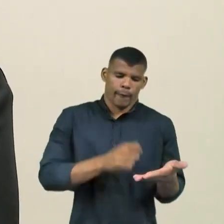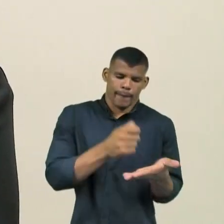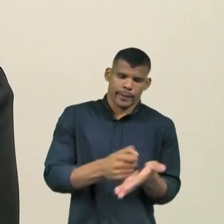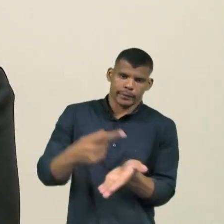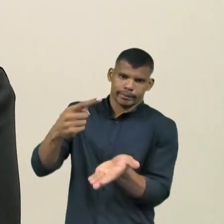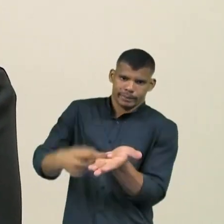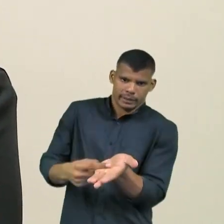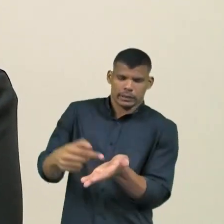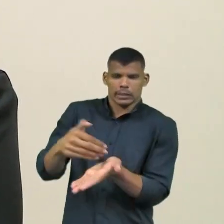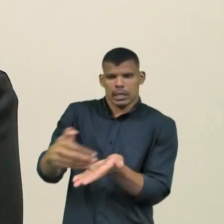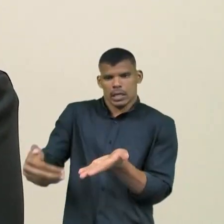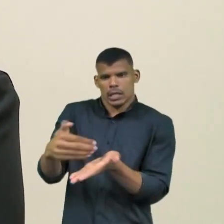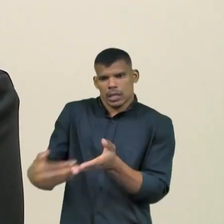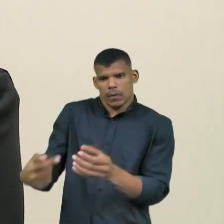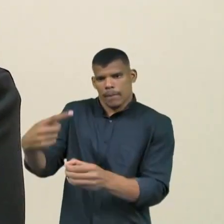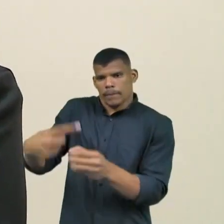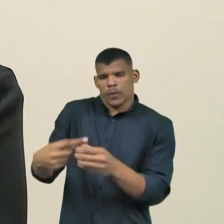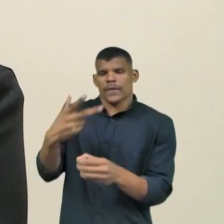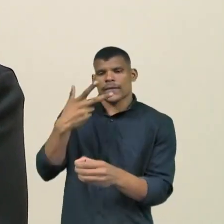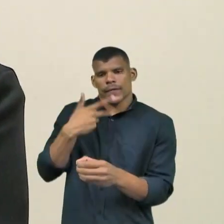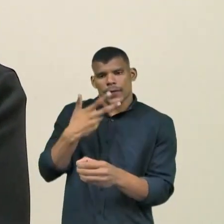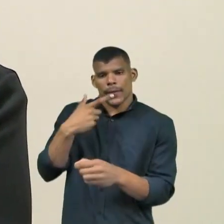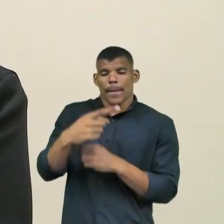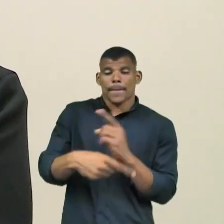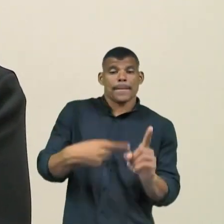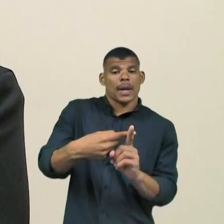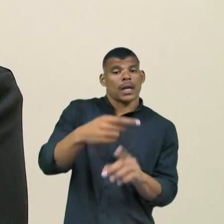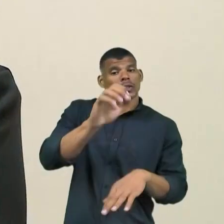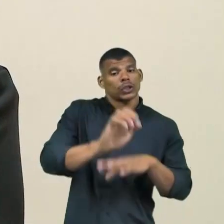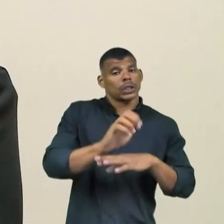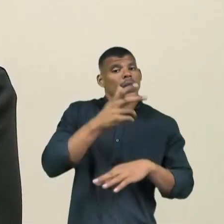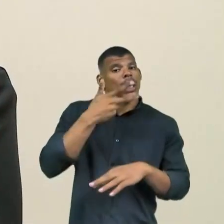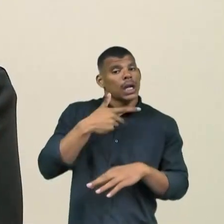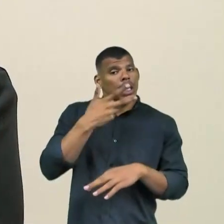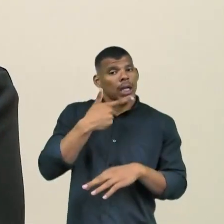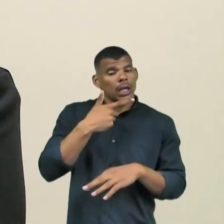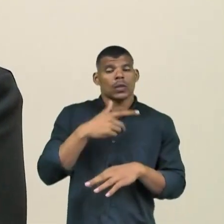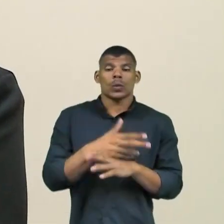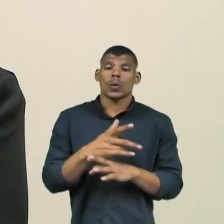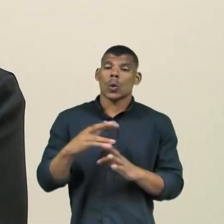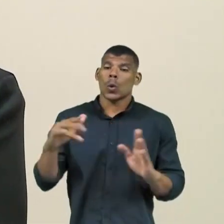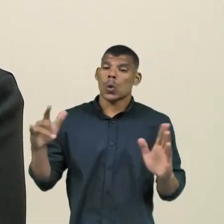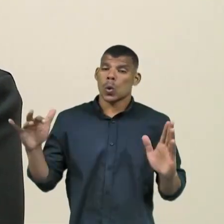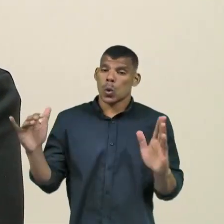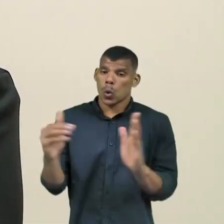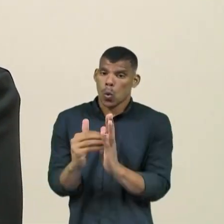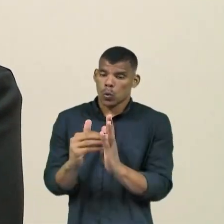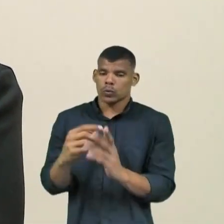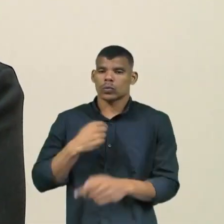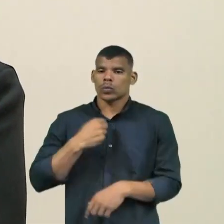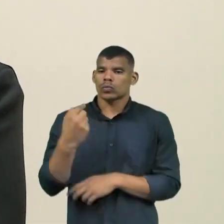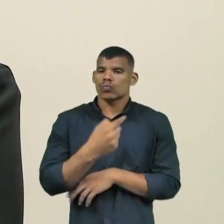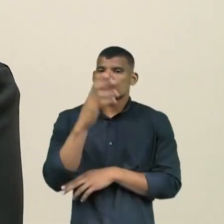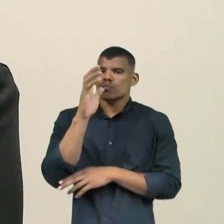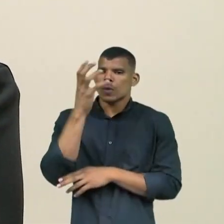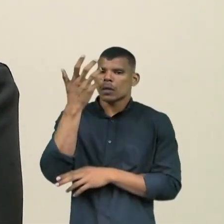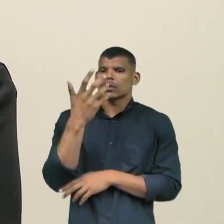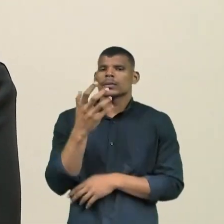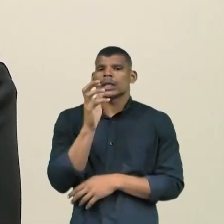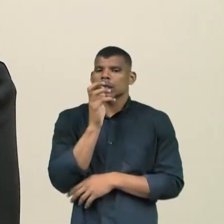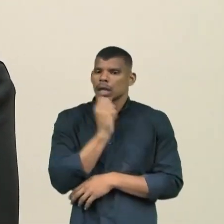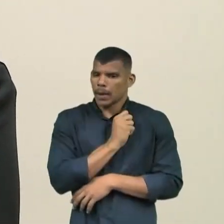do município de Fortaleza e Secretaria de Saúde do Estado do Ceará, onde todas as demandas nós tentamos solucionar de uma forma célere e de